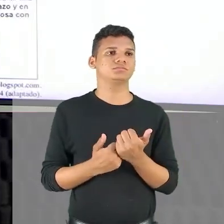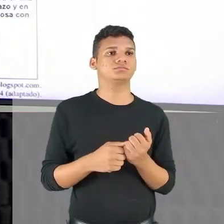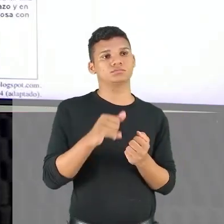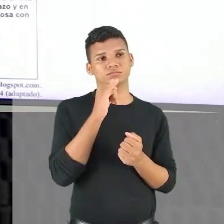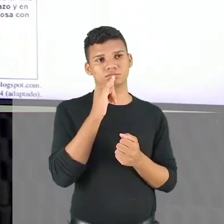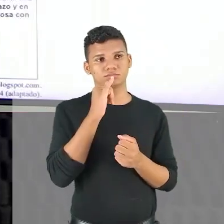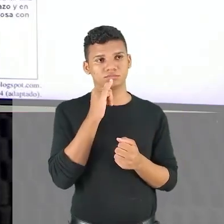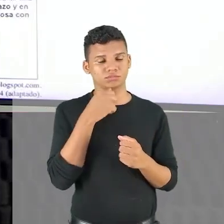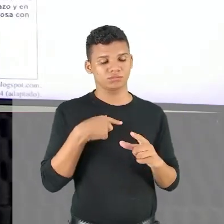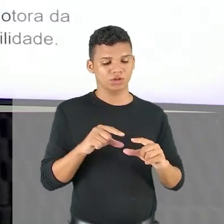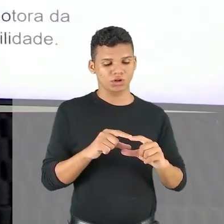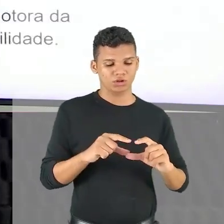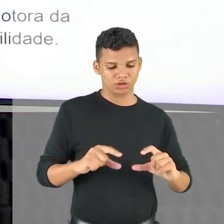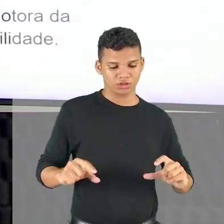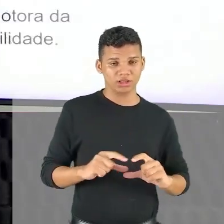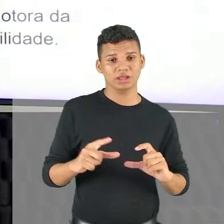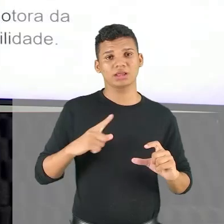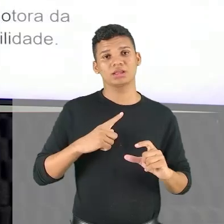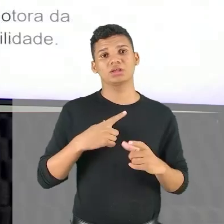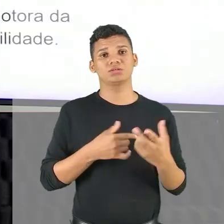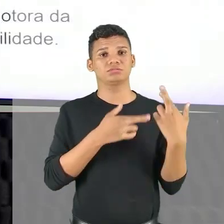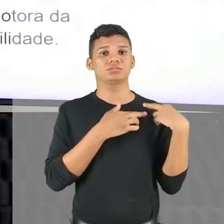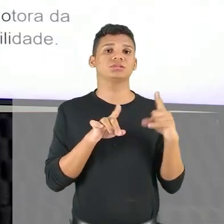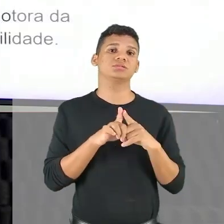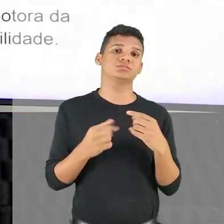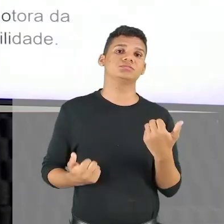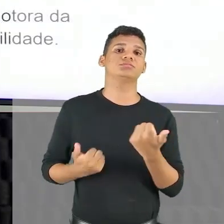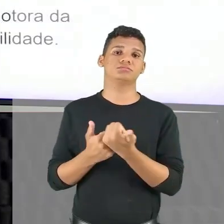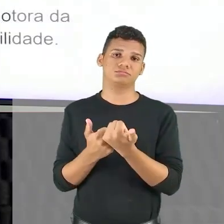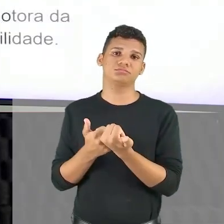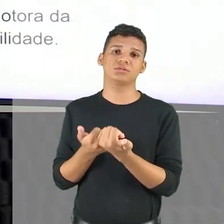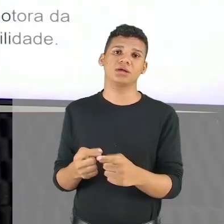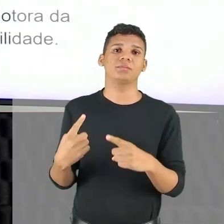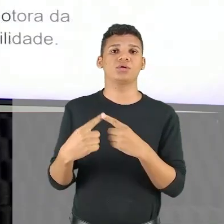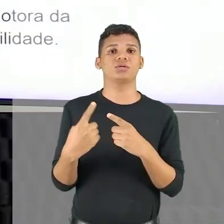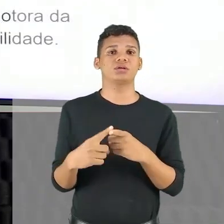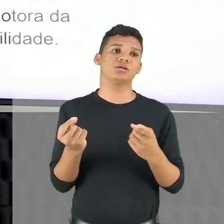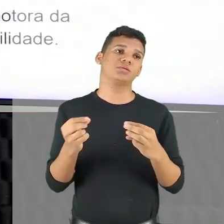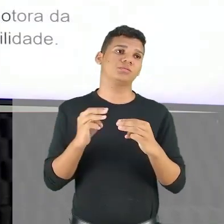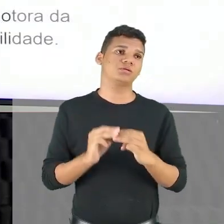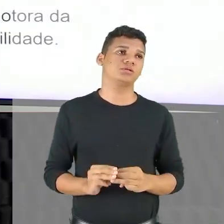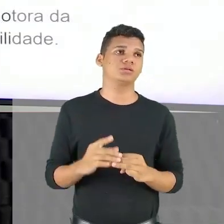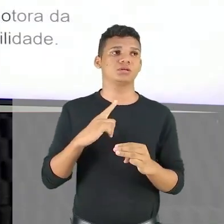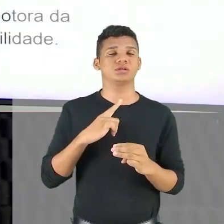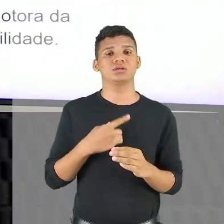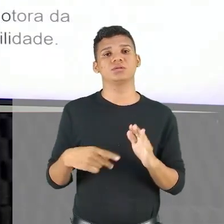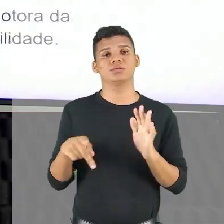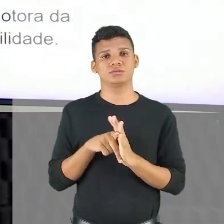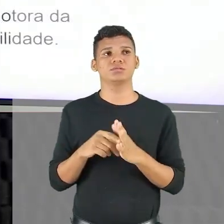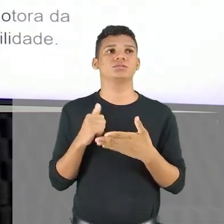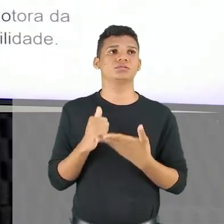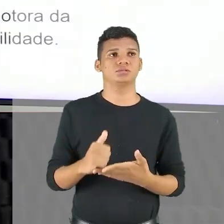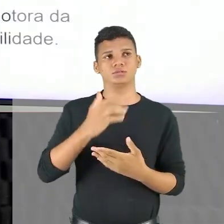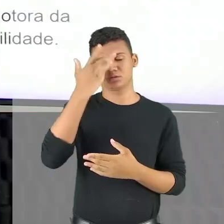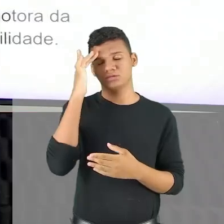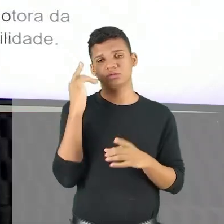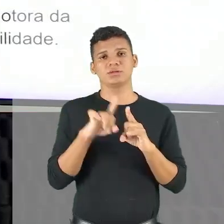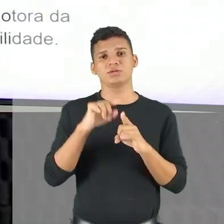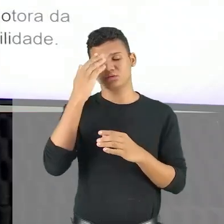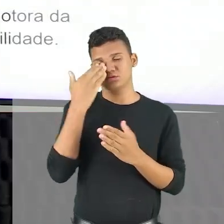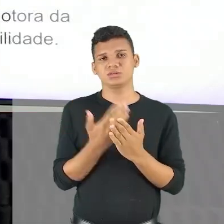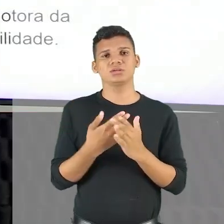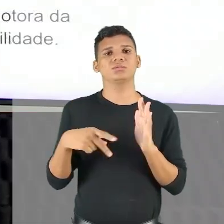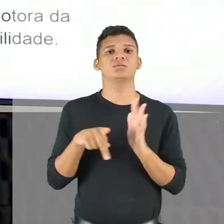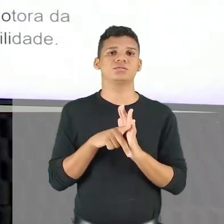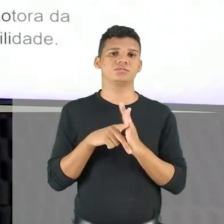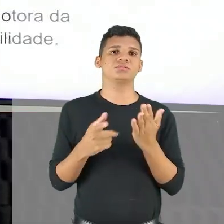tá, fosse responsável também para dar apoio para esta opção aí de credibilidade, confiabilidade da campanha. Não.